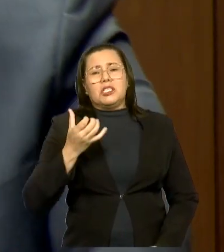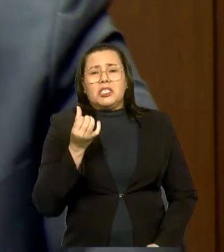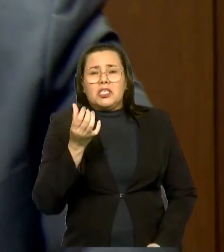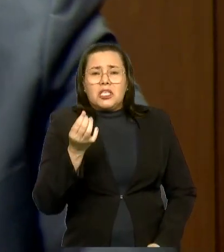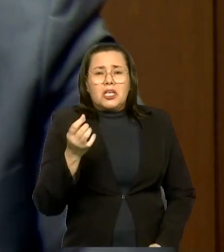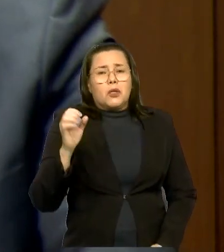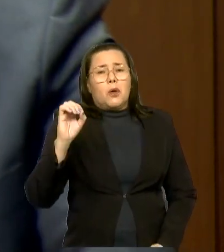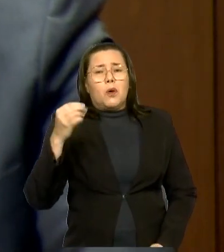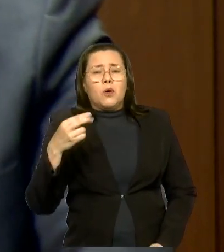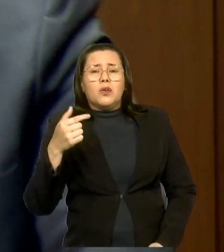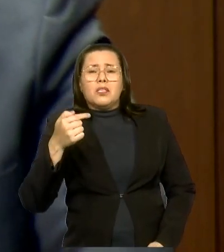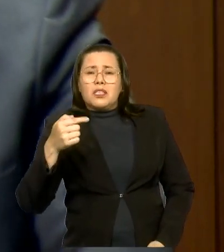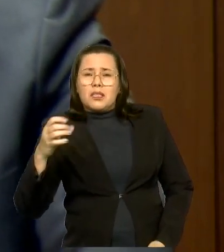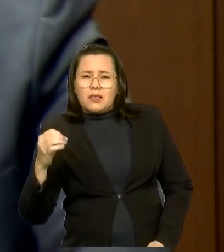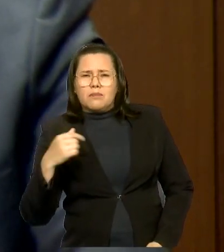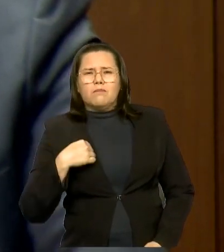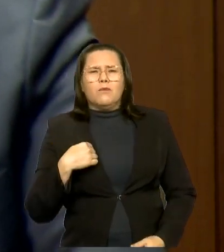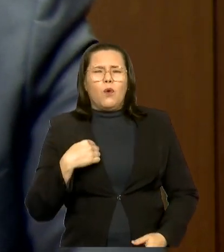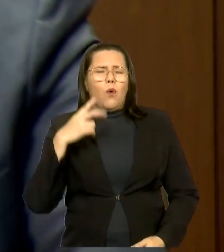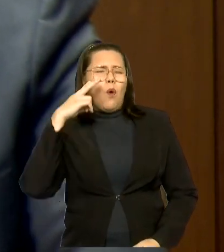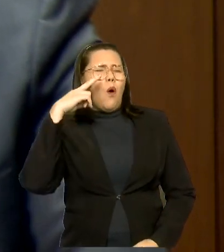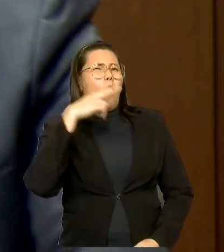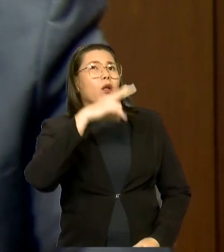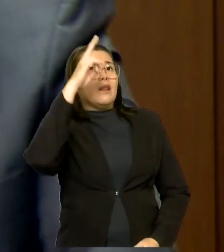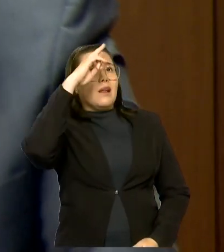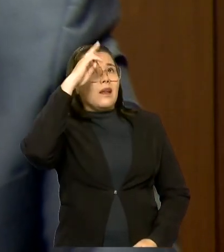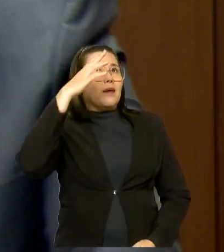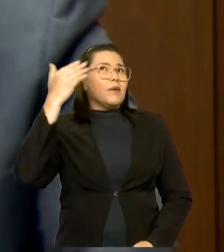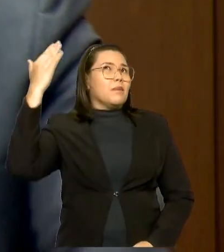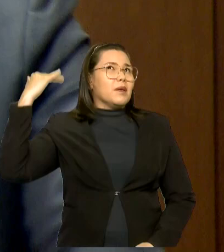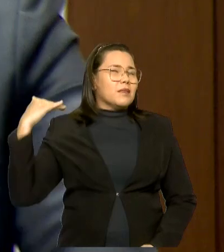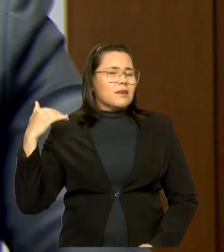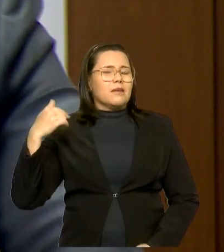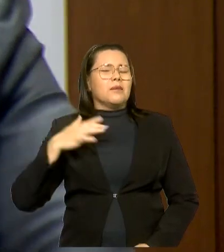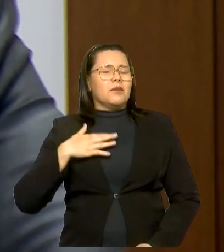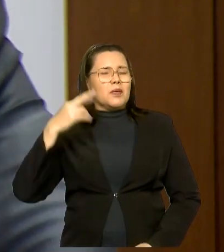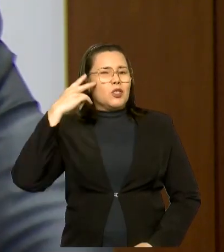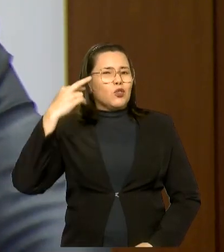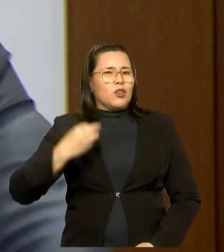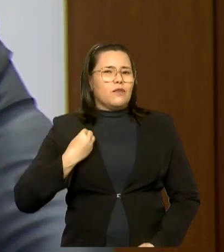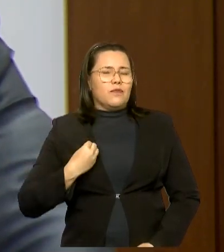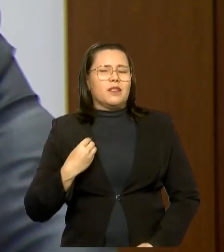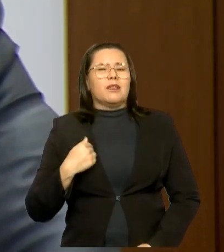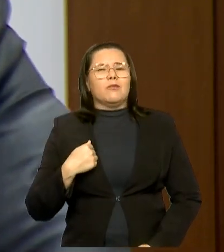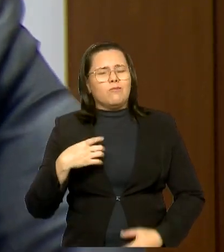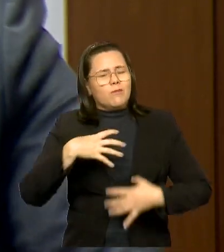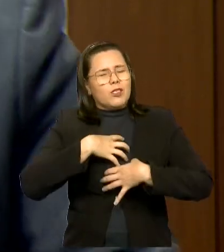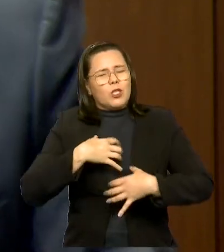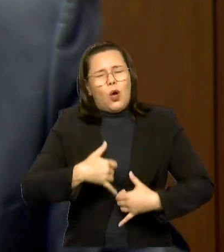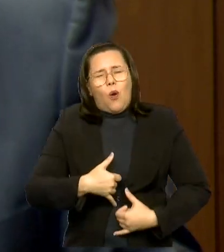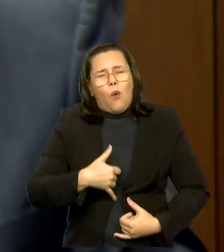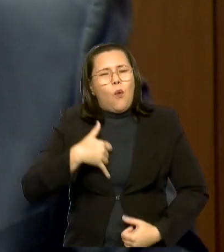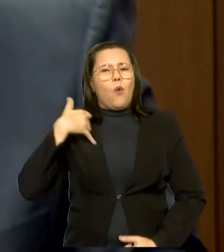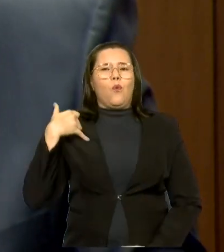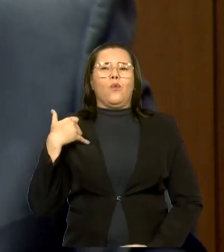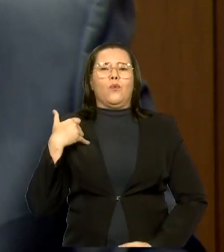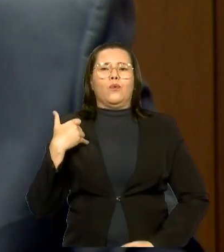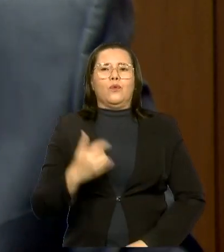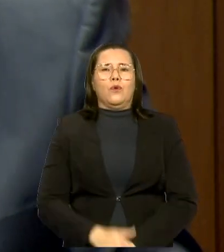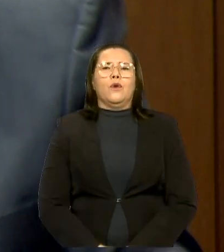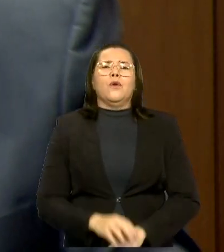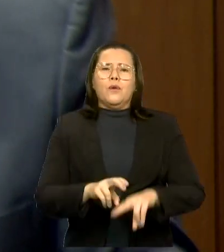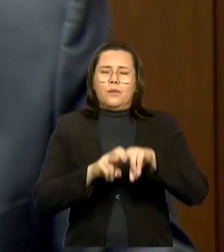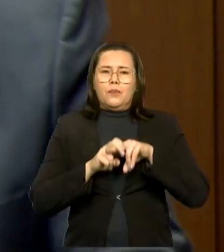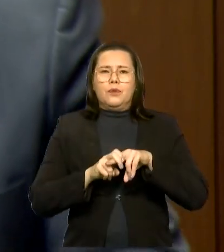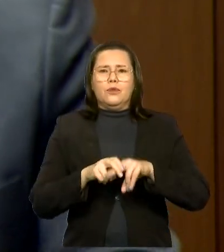orgulho de cada capítulo, cada dia, cada página da minha história. E é por isso que eu jamais me divorciarei